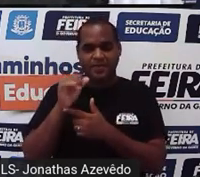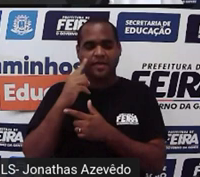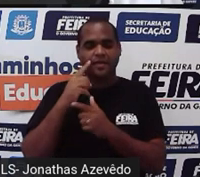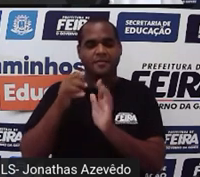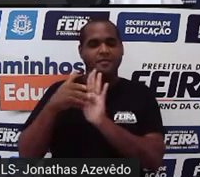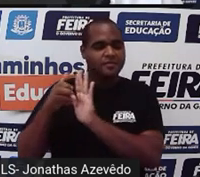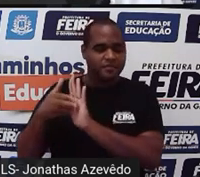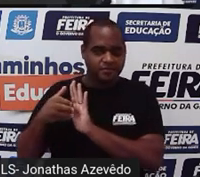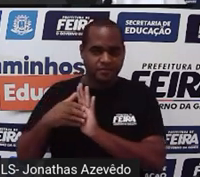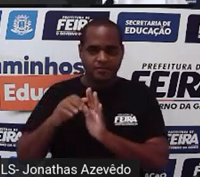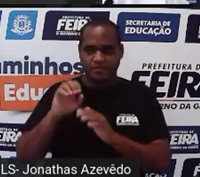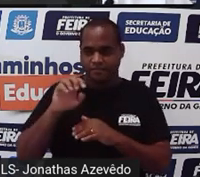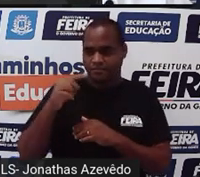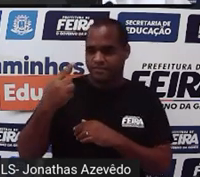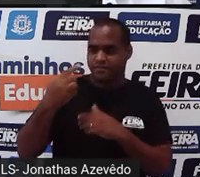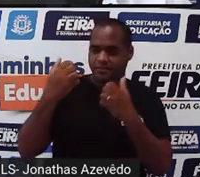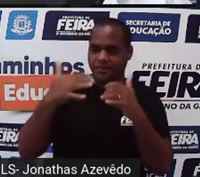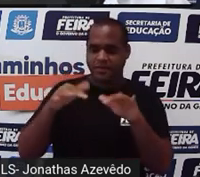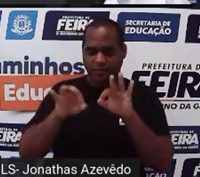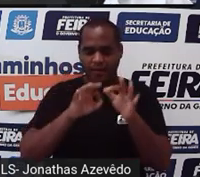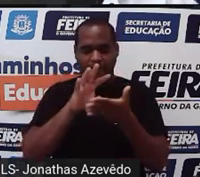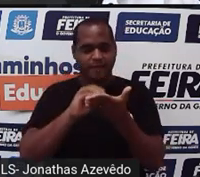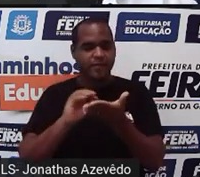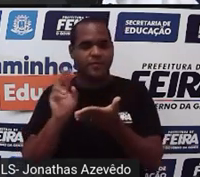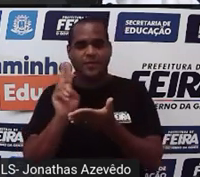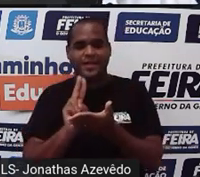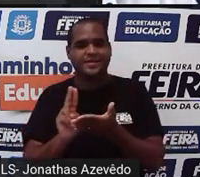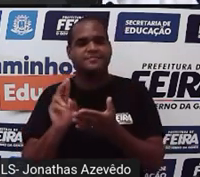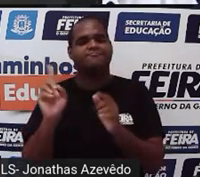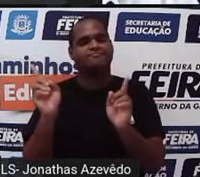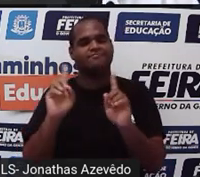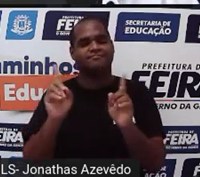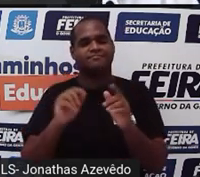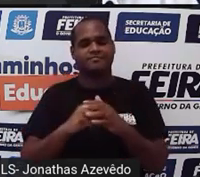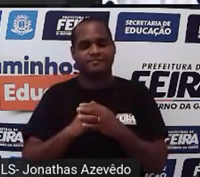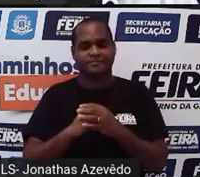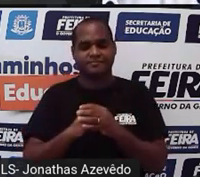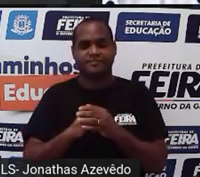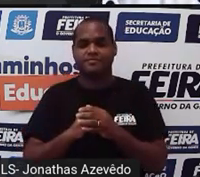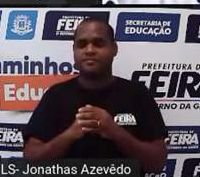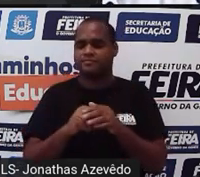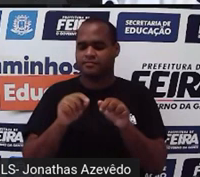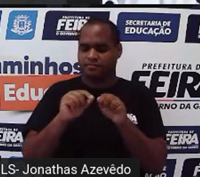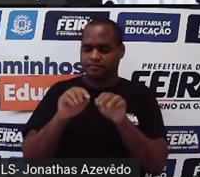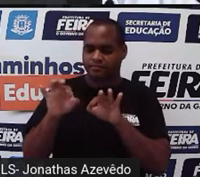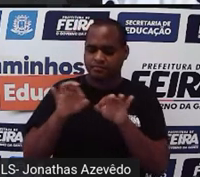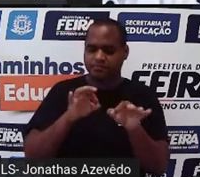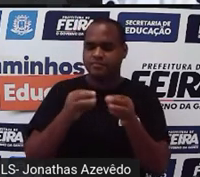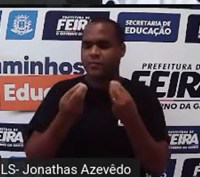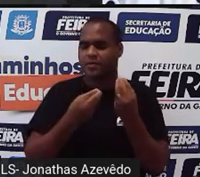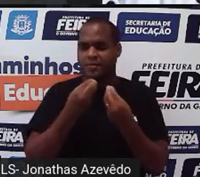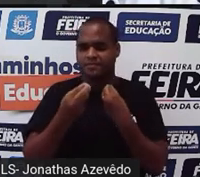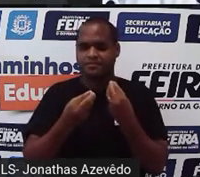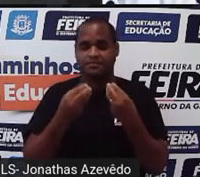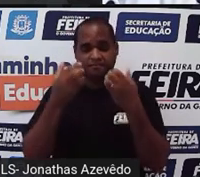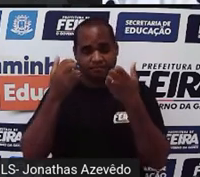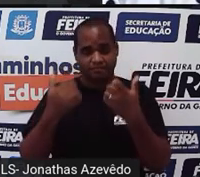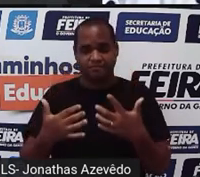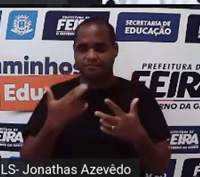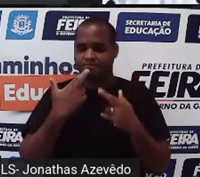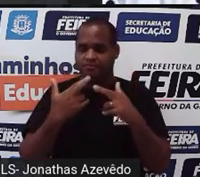eu copio porque eu ainda não vou usar é bom que é que a gente vai fazer agora vai